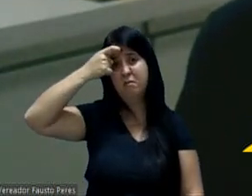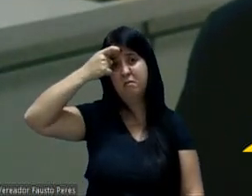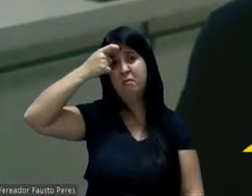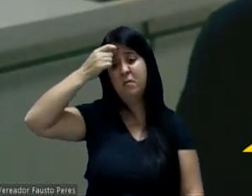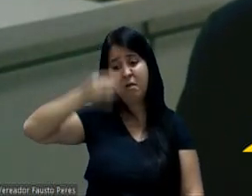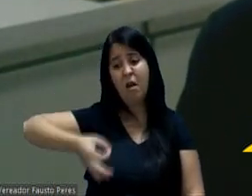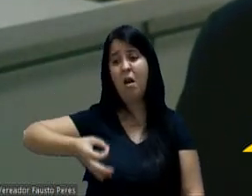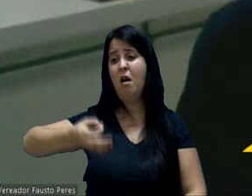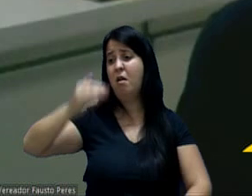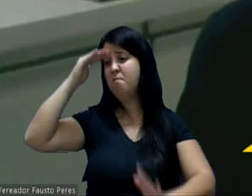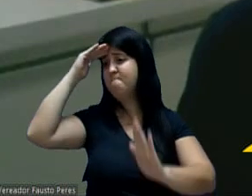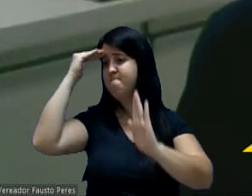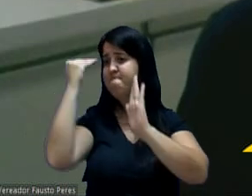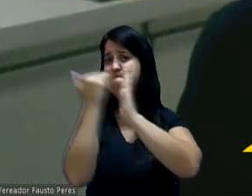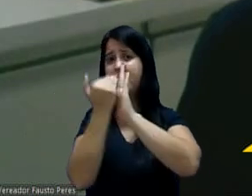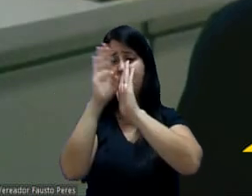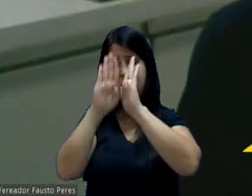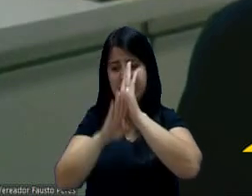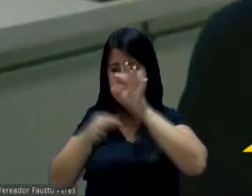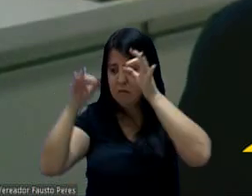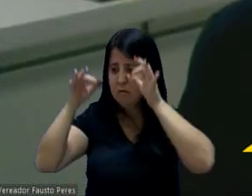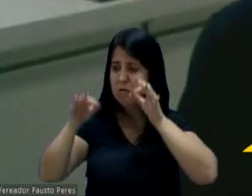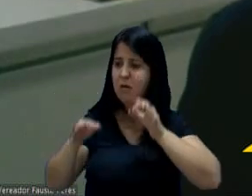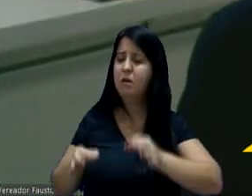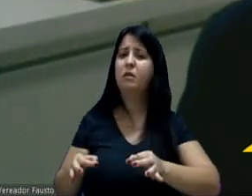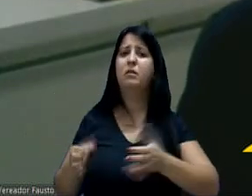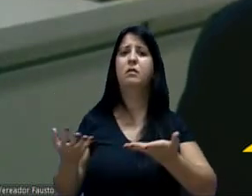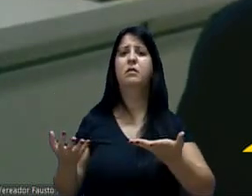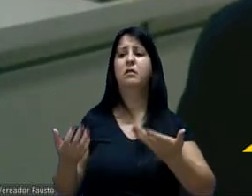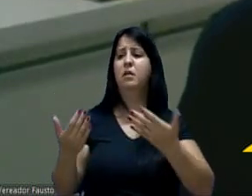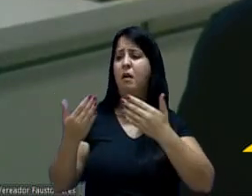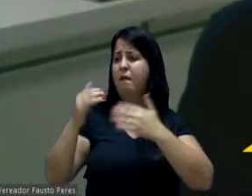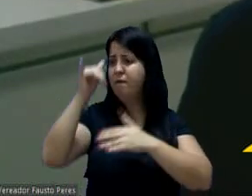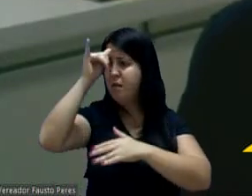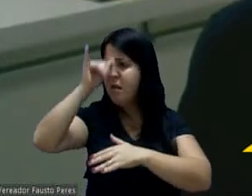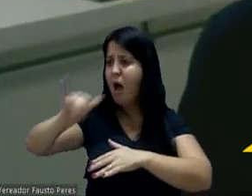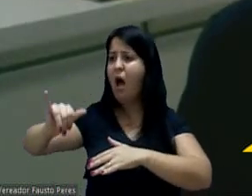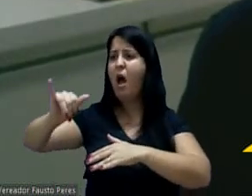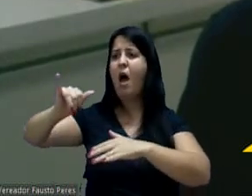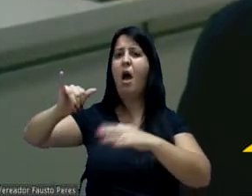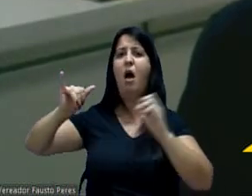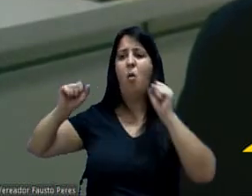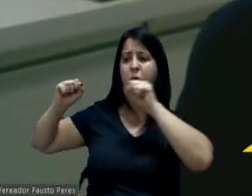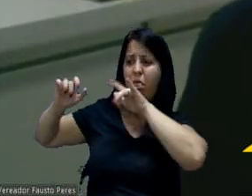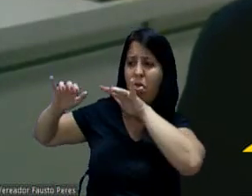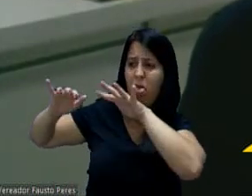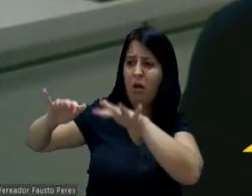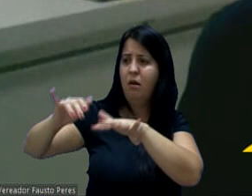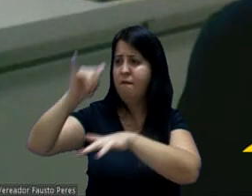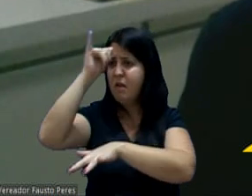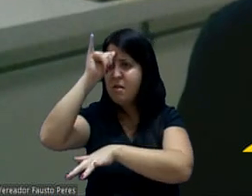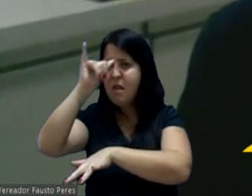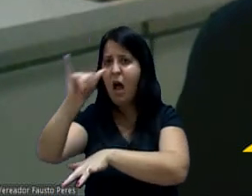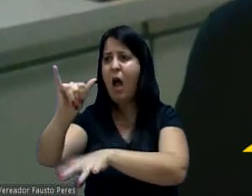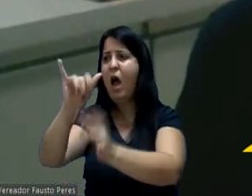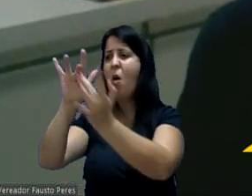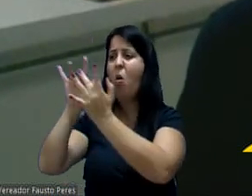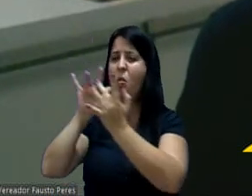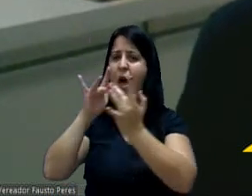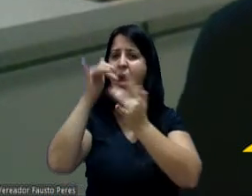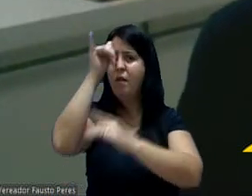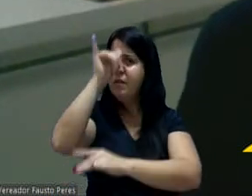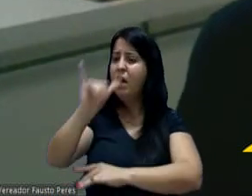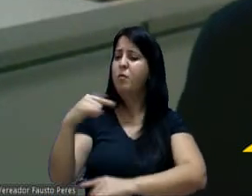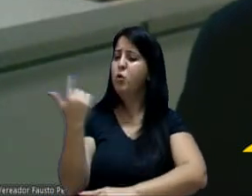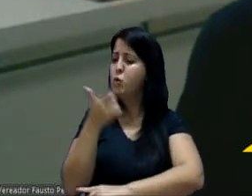os protocolos mais necessários possíveis, evitar aglomeração, evitar contatos, para a gente poder conseguir